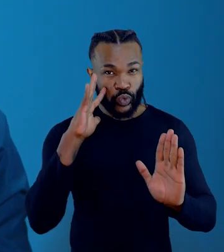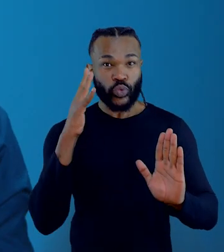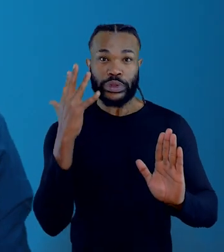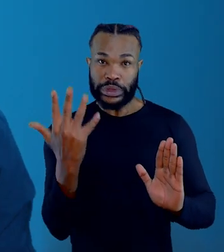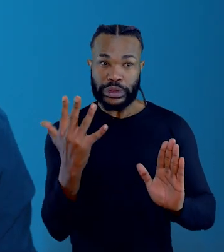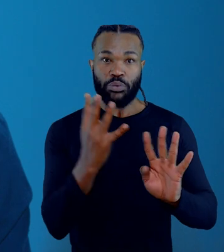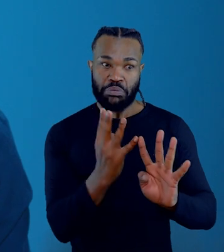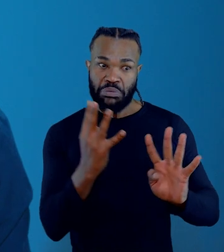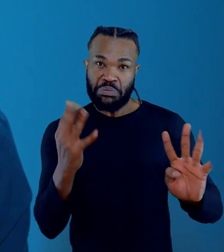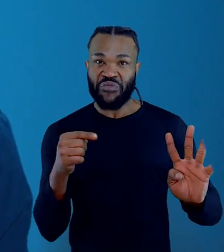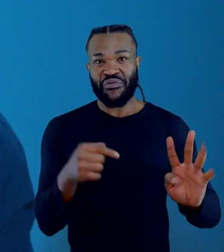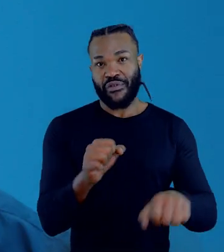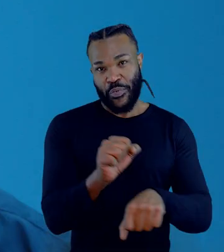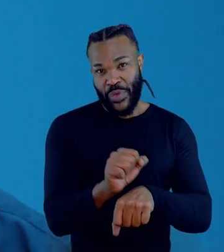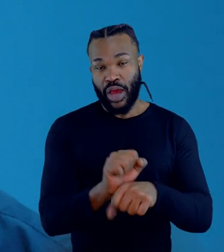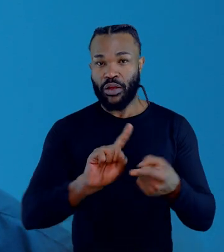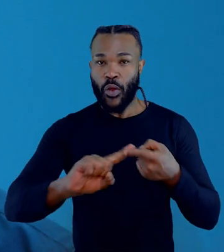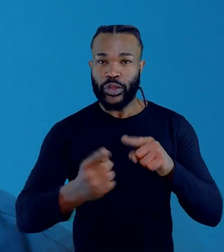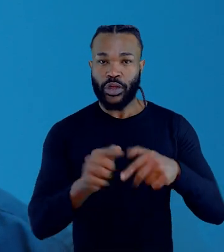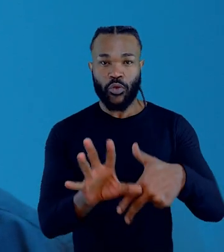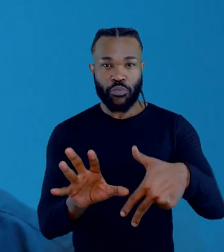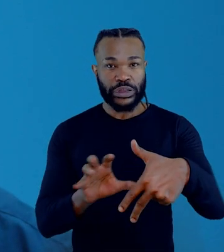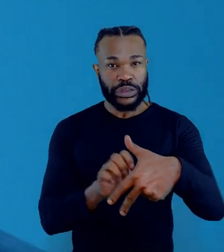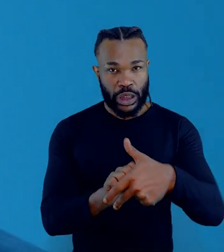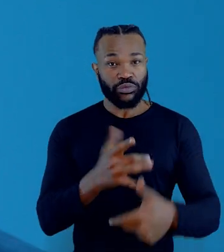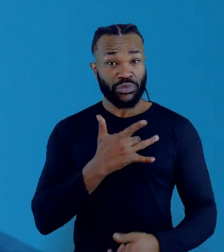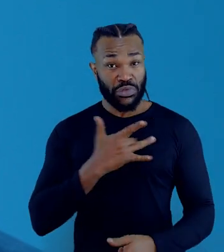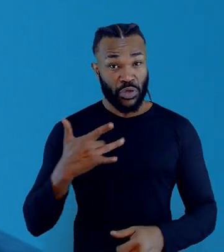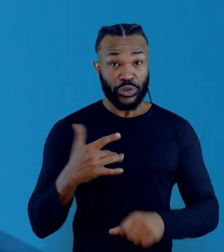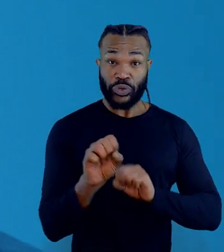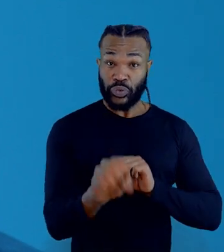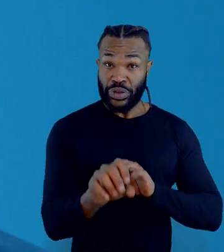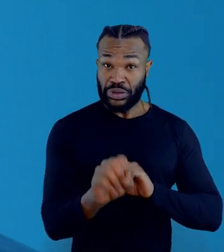soluções para a imensa fila de espera. Conchavo e corrupção na saúde e na educação.